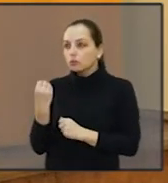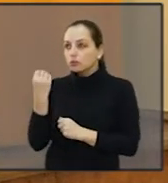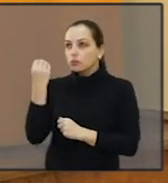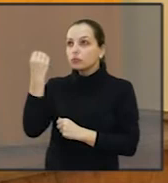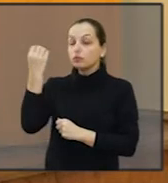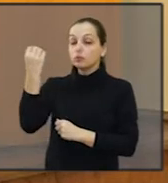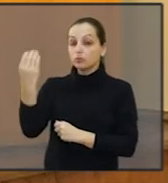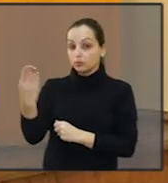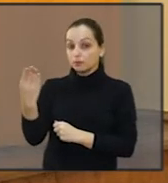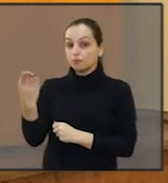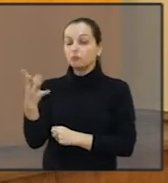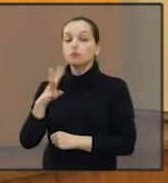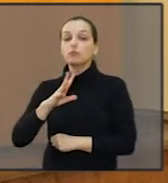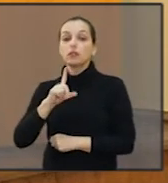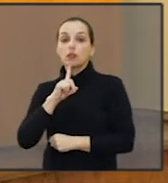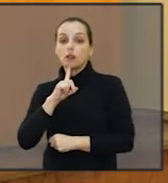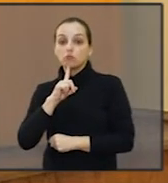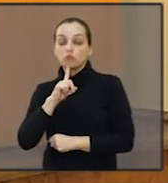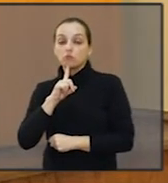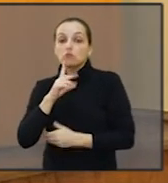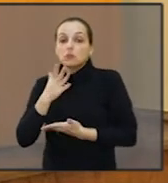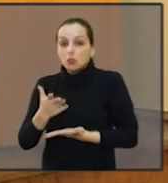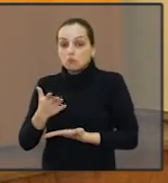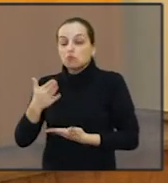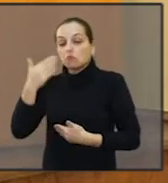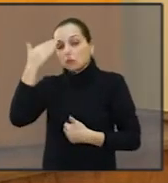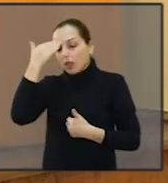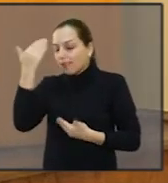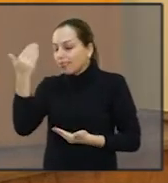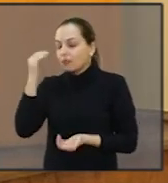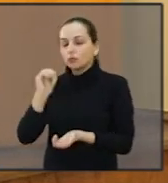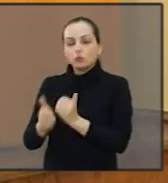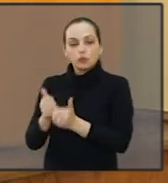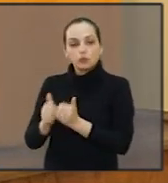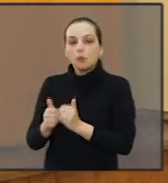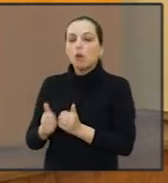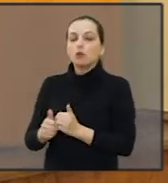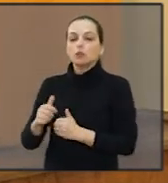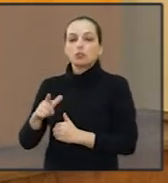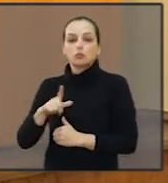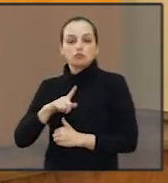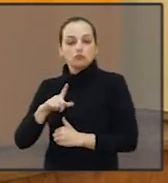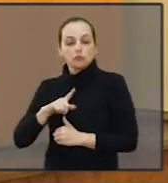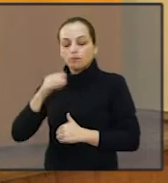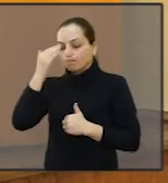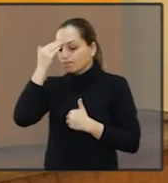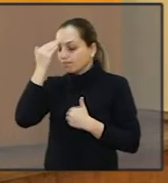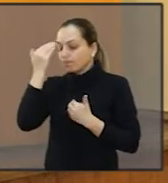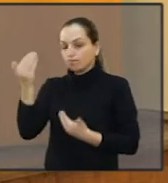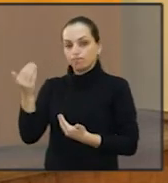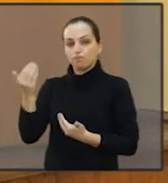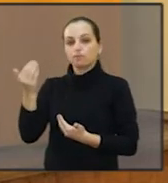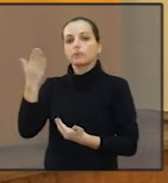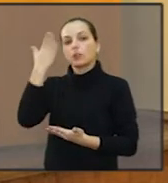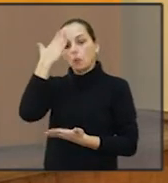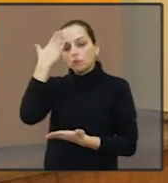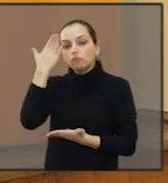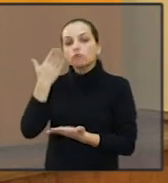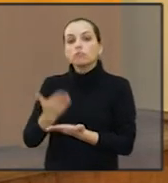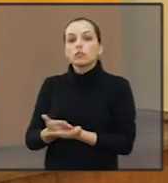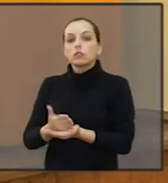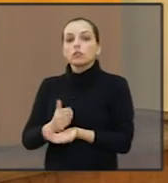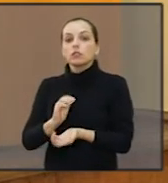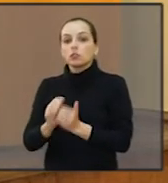vezes. Então, eu só tenho gratidão pelo esporte, pelo basquete. E eu